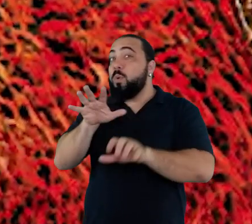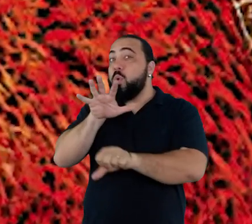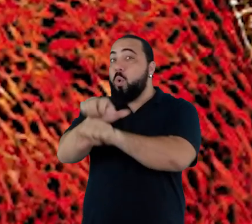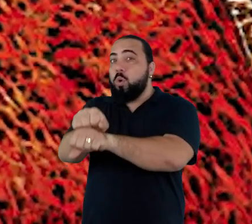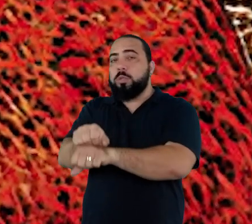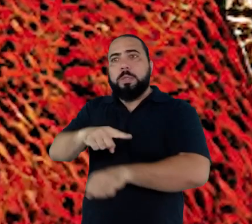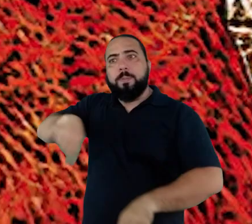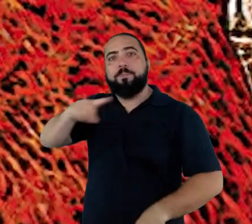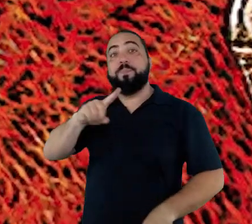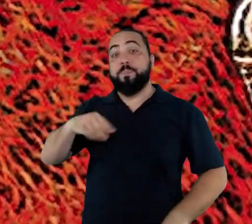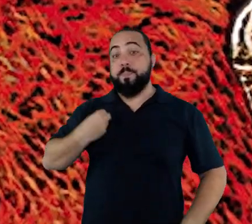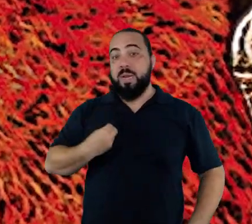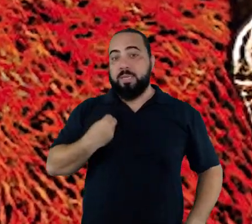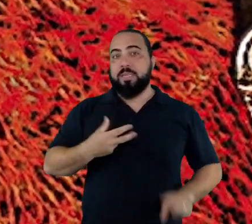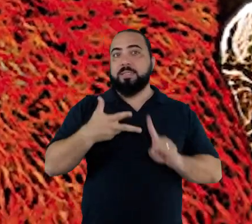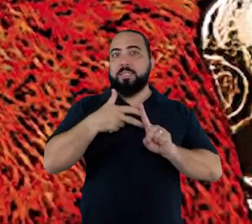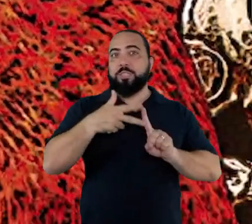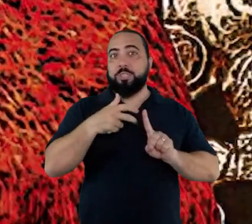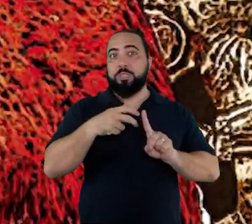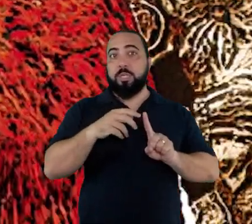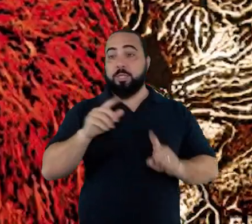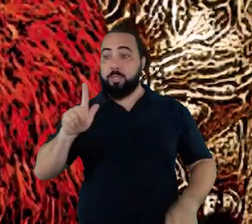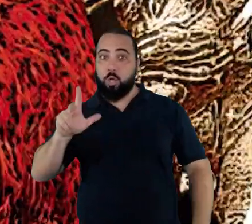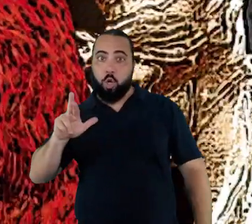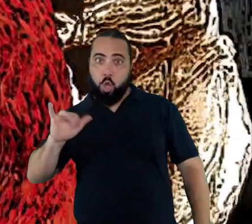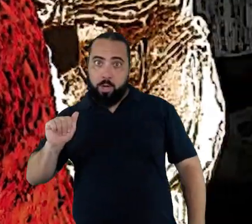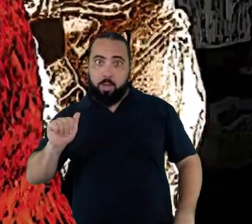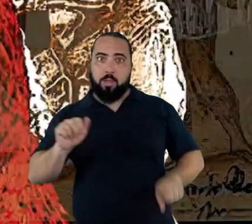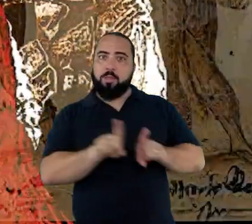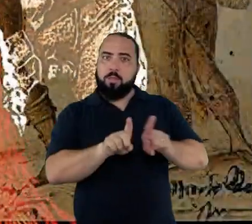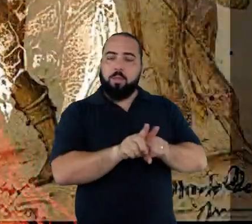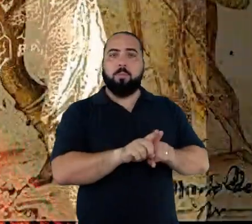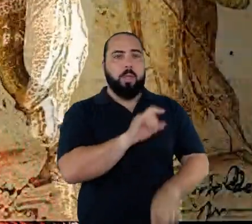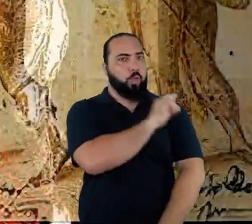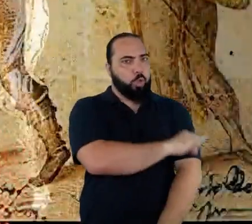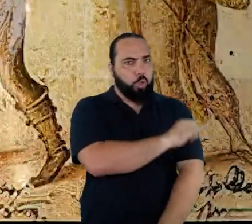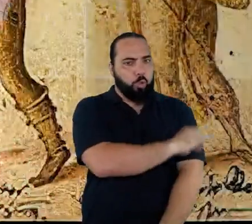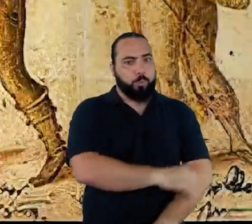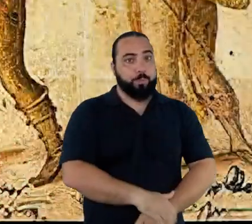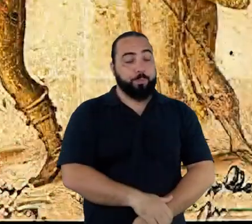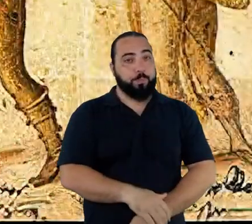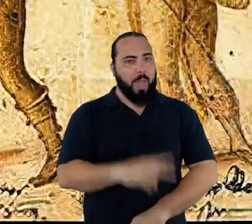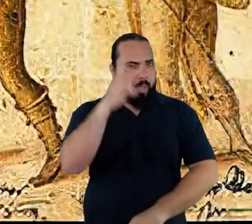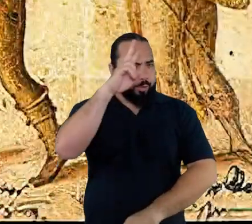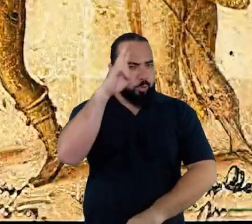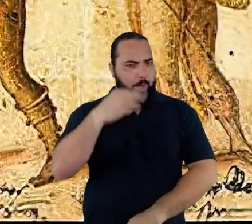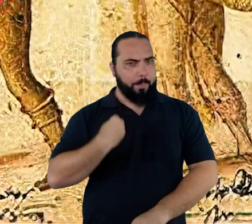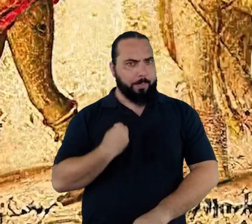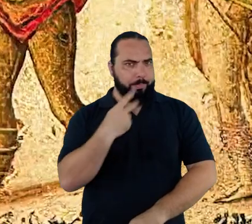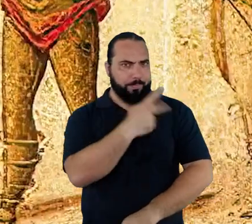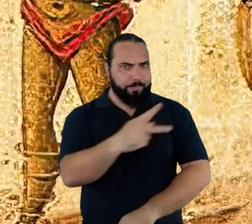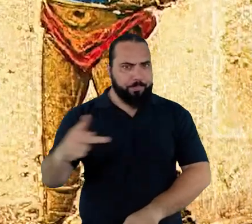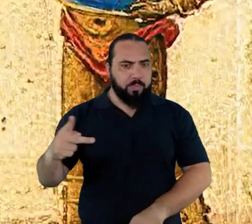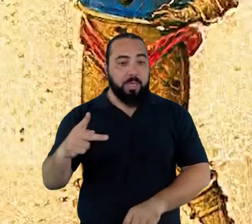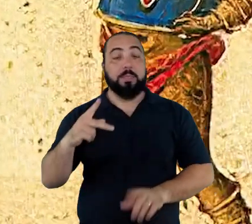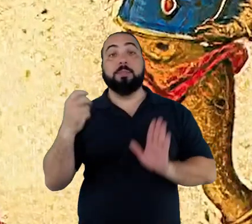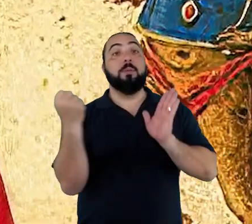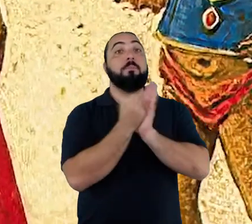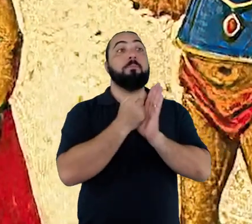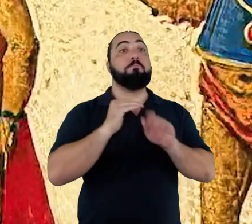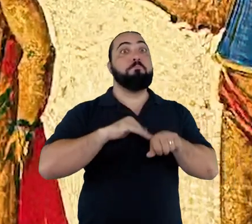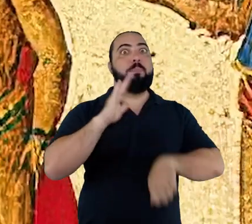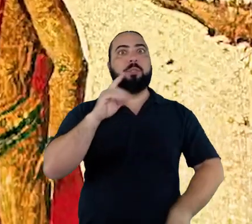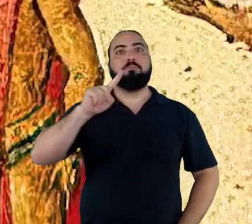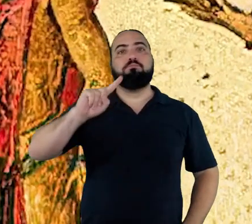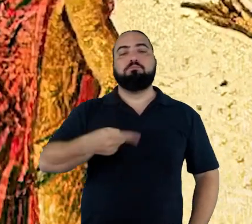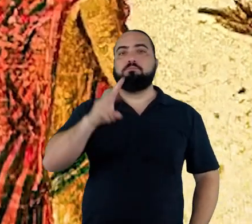colonizadores, que foi a presença indígena tanto na Glória como no Rio de Janeiro. Desenhos com personagens indígenas. A presença indígena no Rio de Janeiro data de